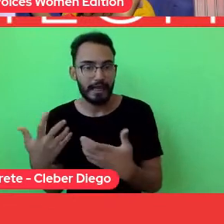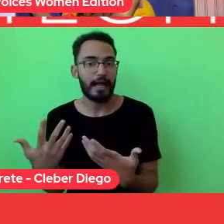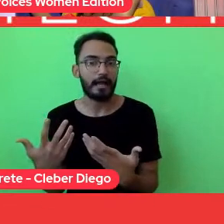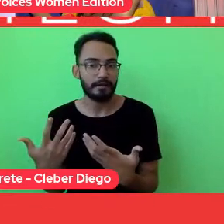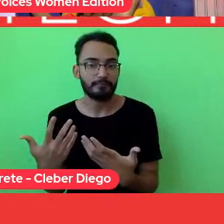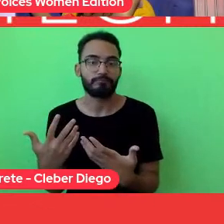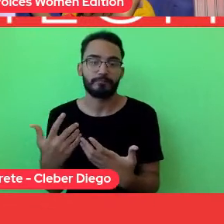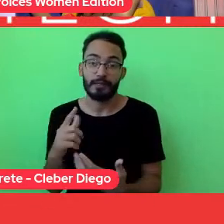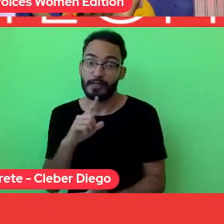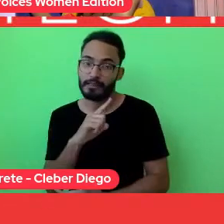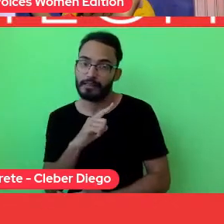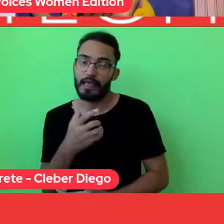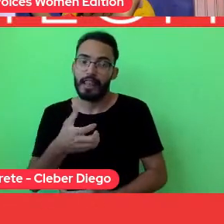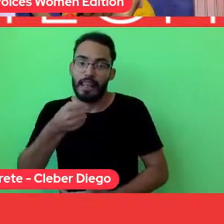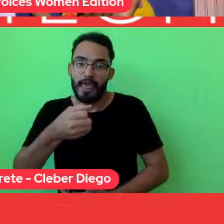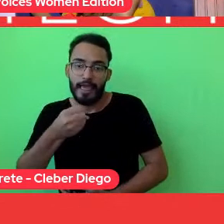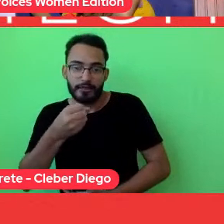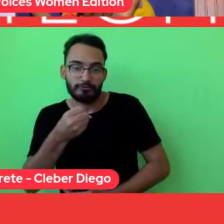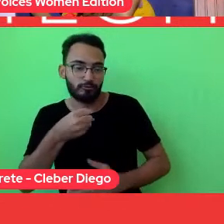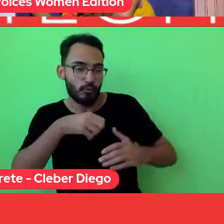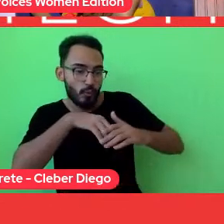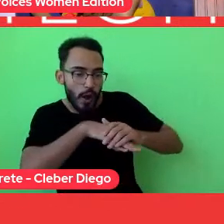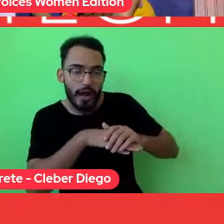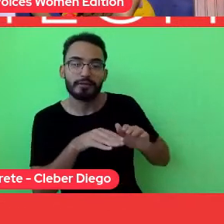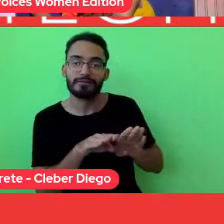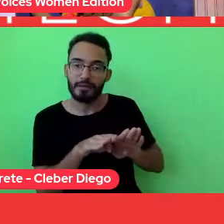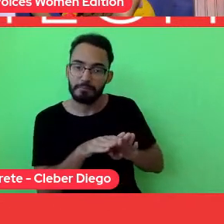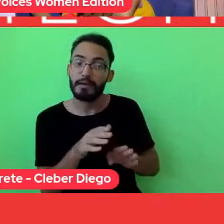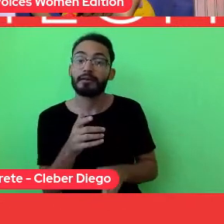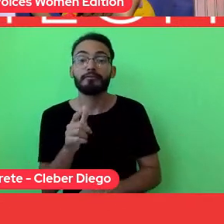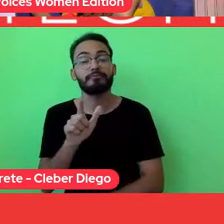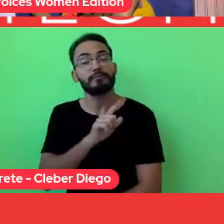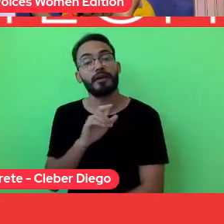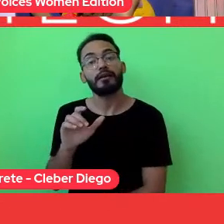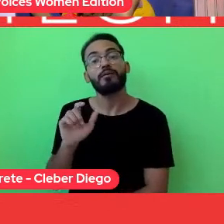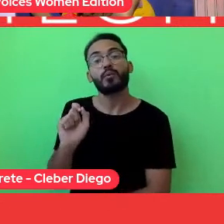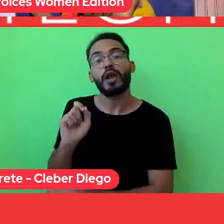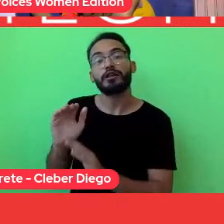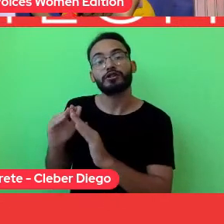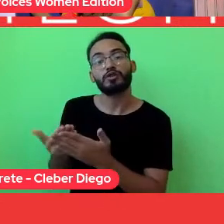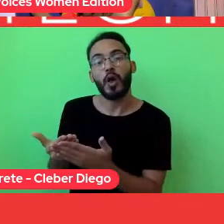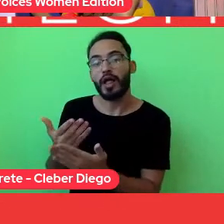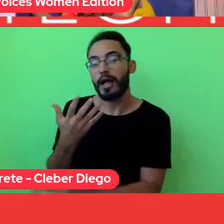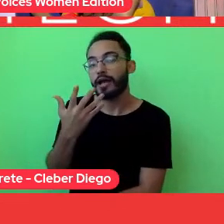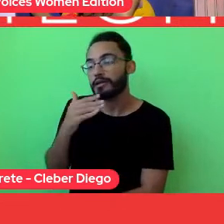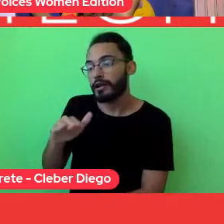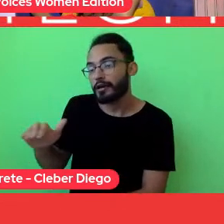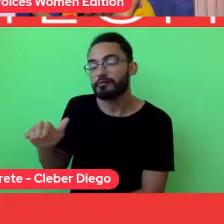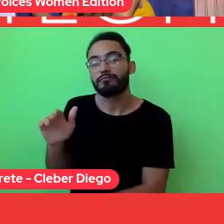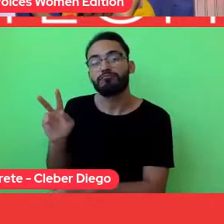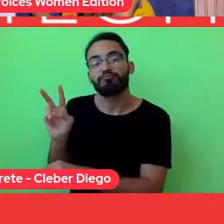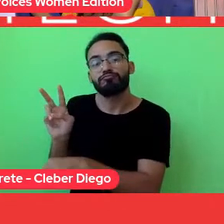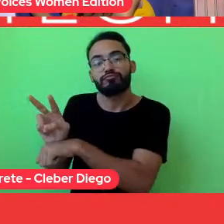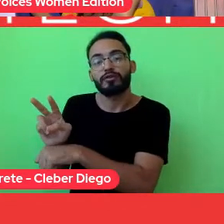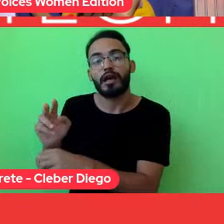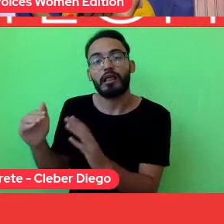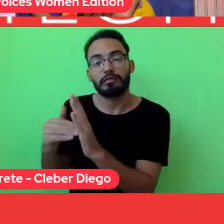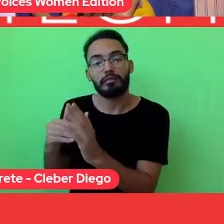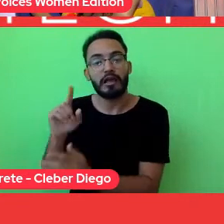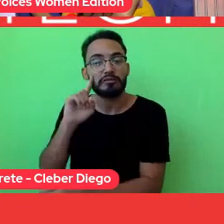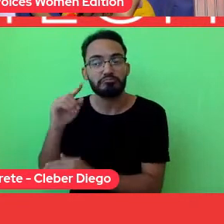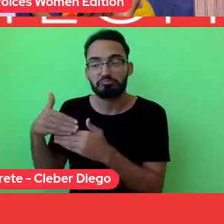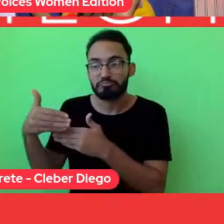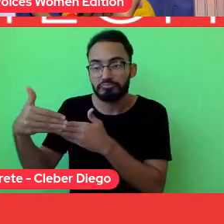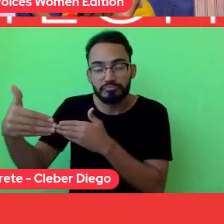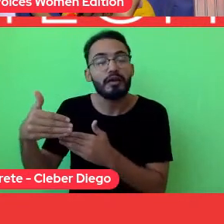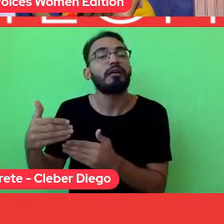amamentar ou armazenar o seu leite, né? O auxílio creche até 60 meses, enfim, uma série de benefícios que ajudam aí